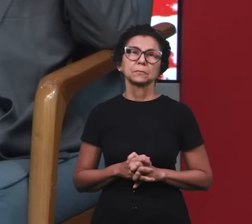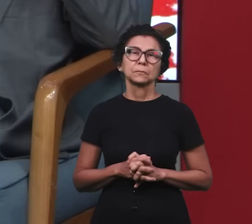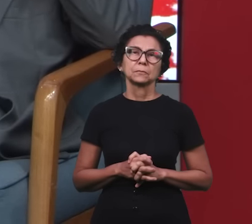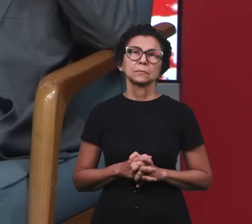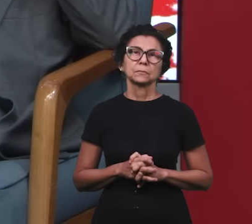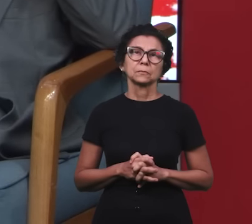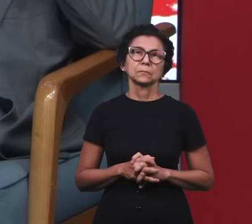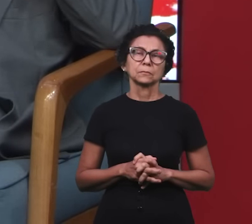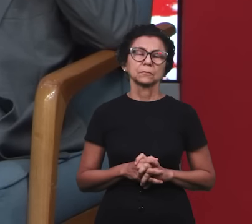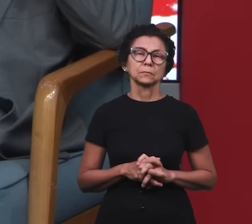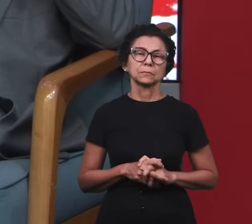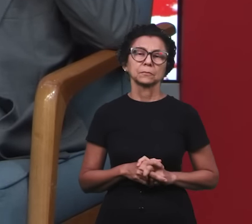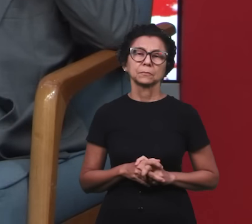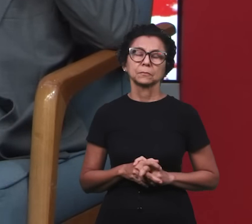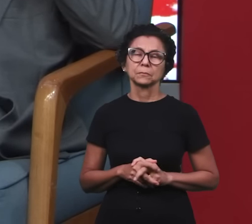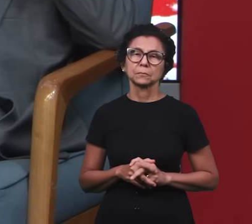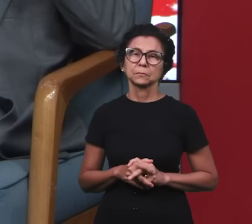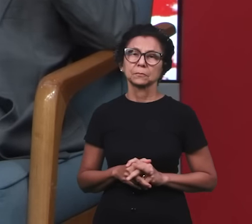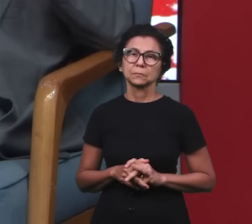Quando Jesus